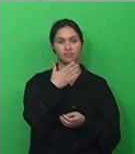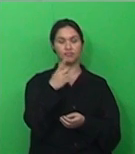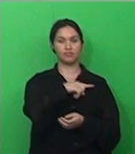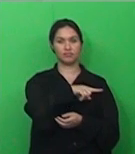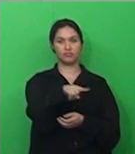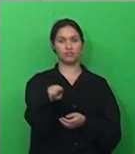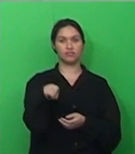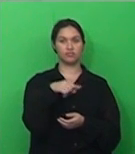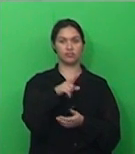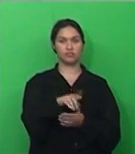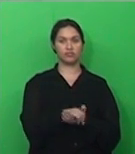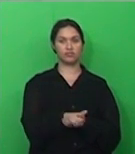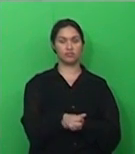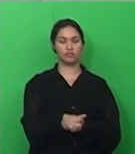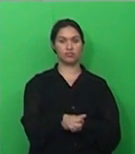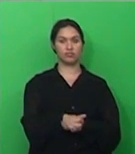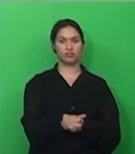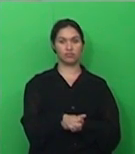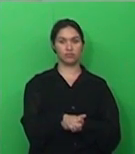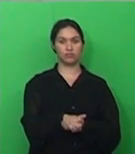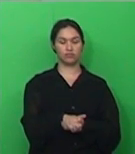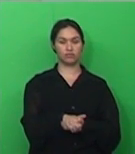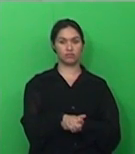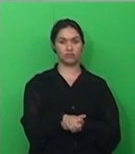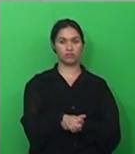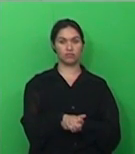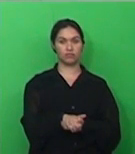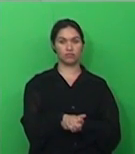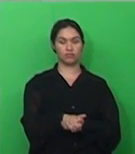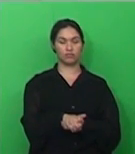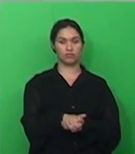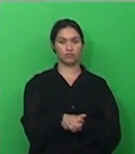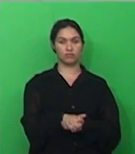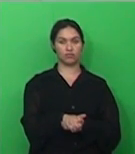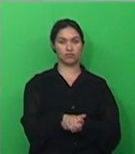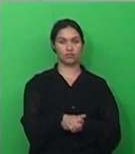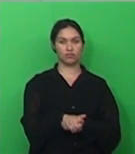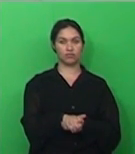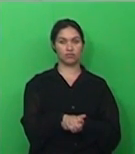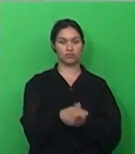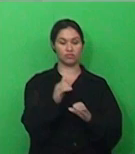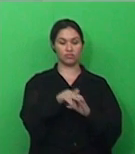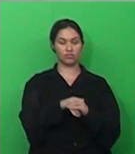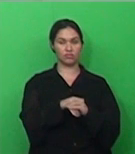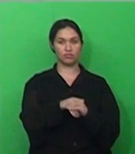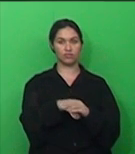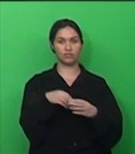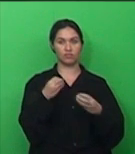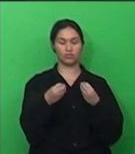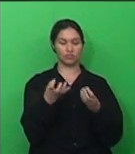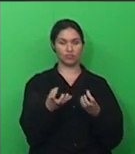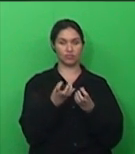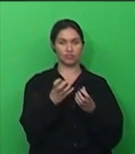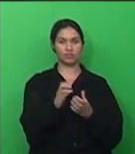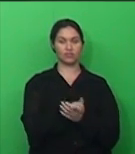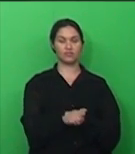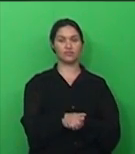analisem a questão do veto e votem conforme as vossas consciências. Obrigado.